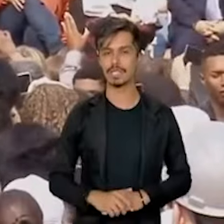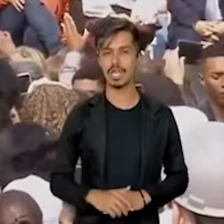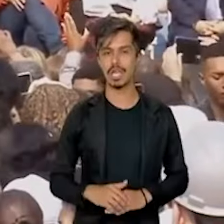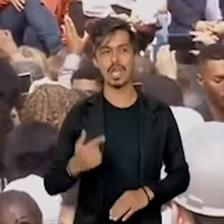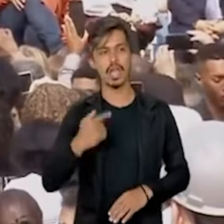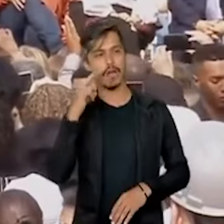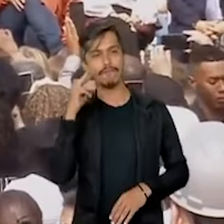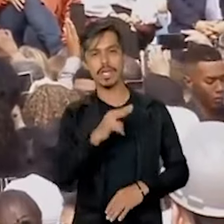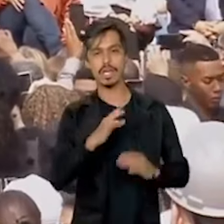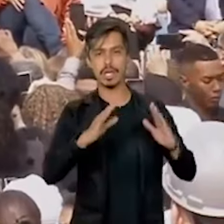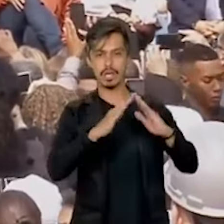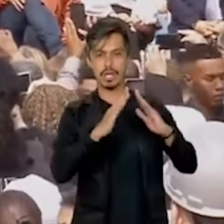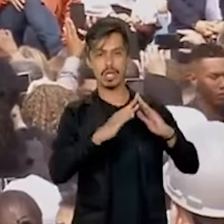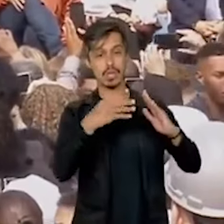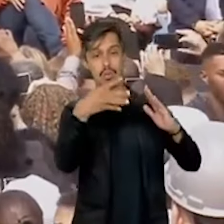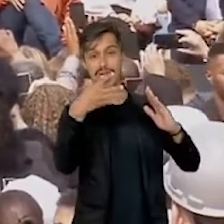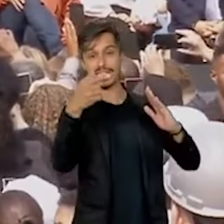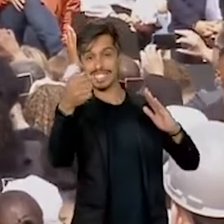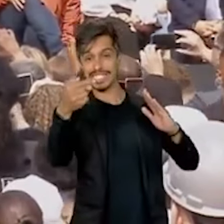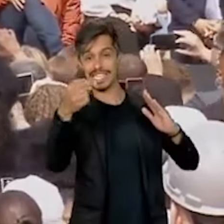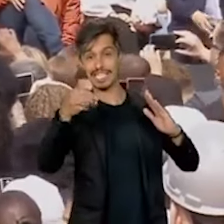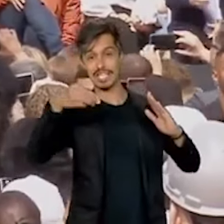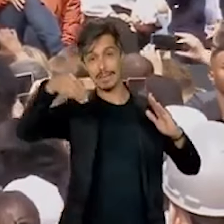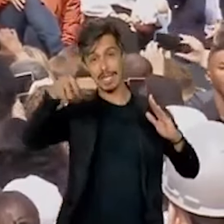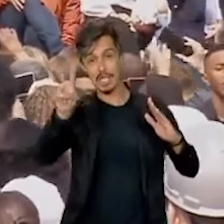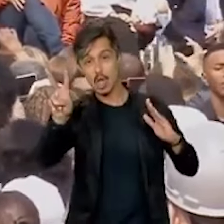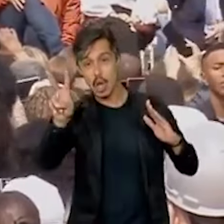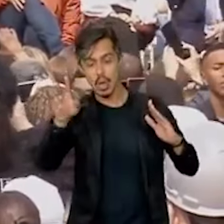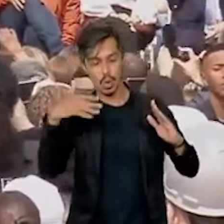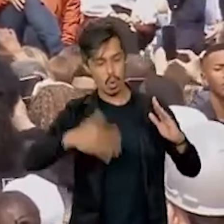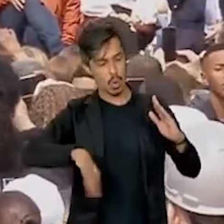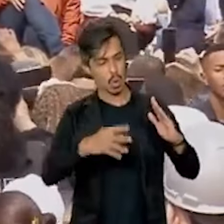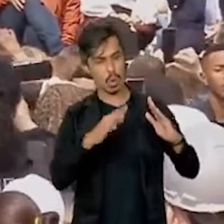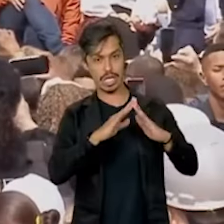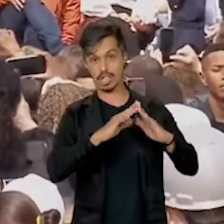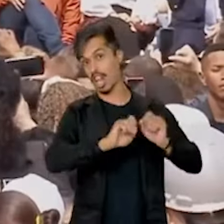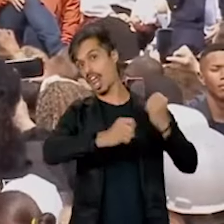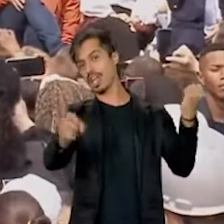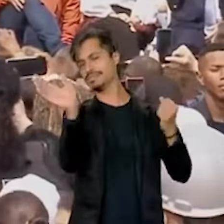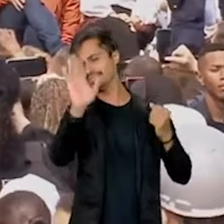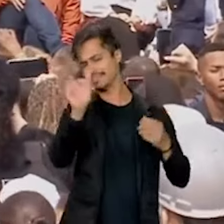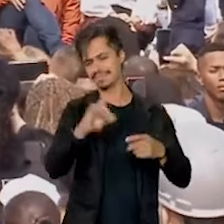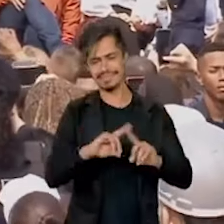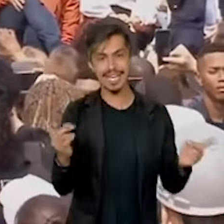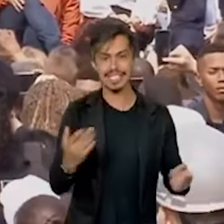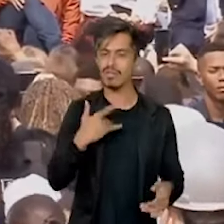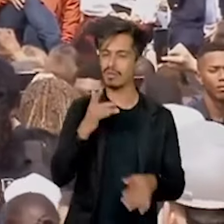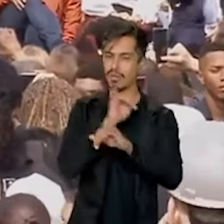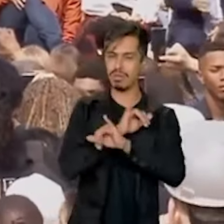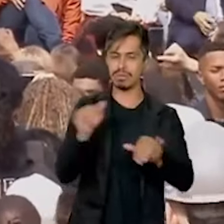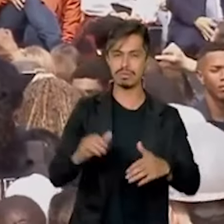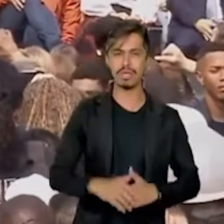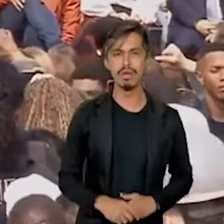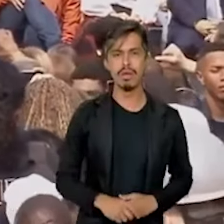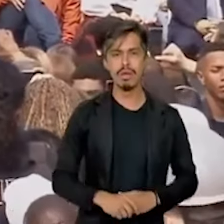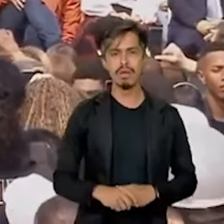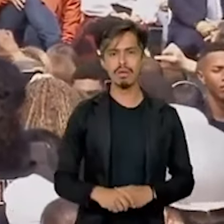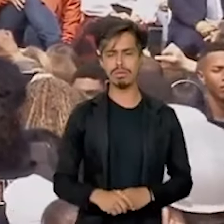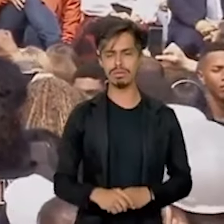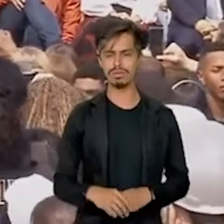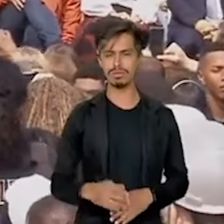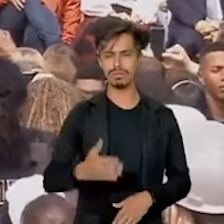casa agora de 47 metros quadrados. Não é uma casa enorme, mas eu quero dizer para vocês que a minha